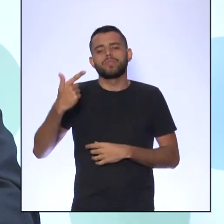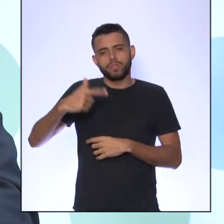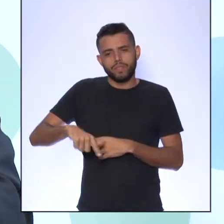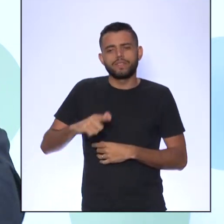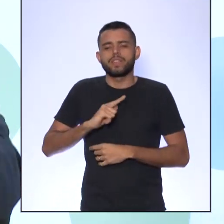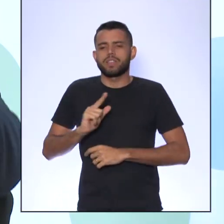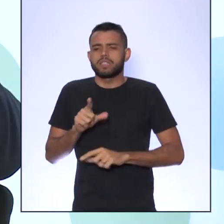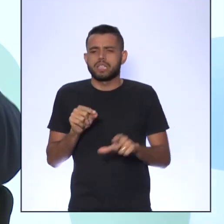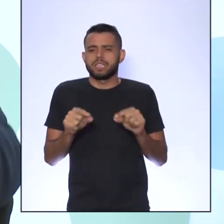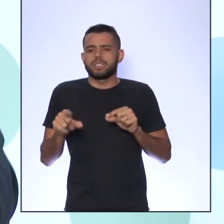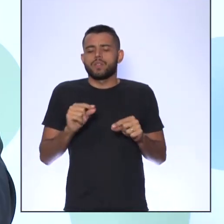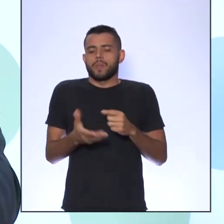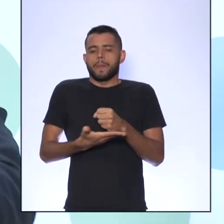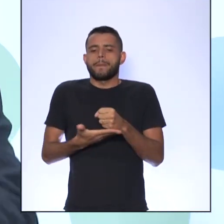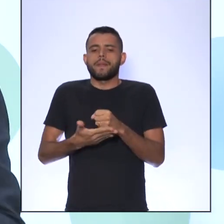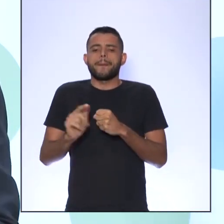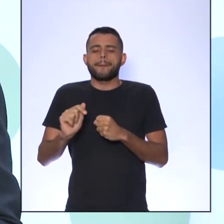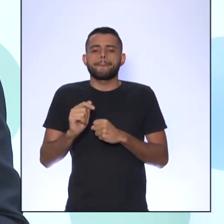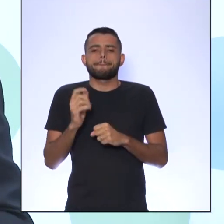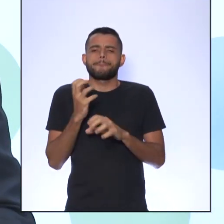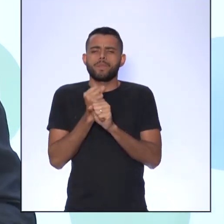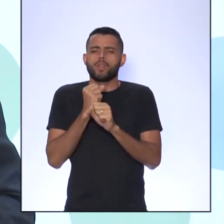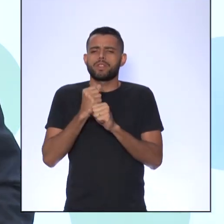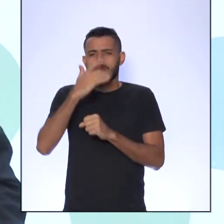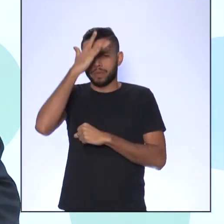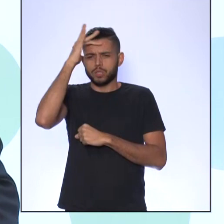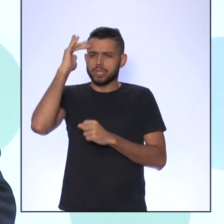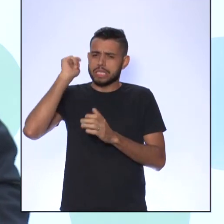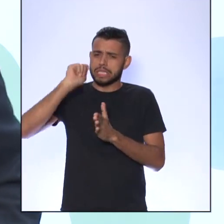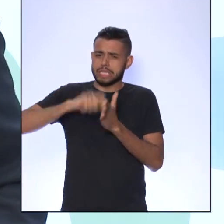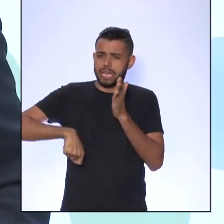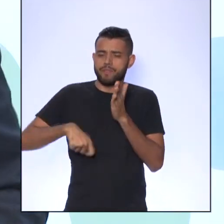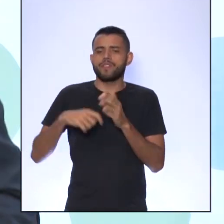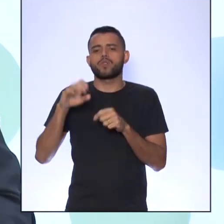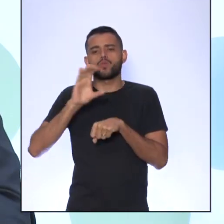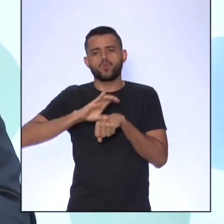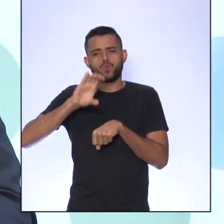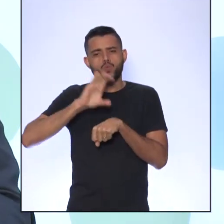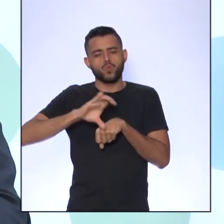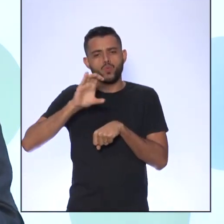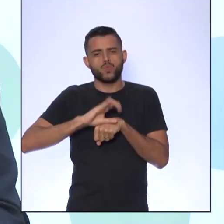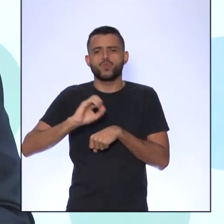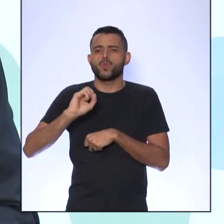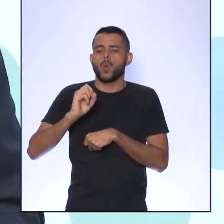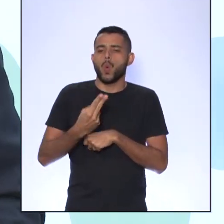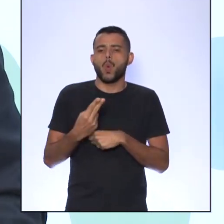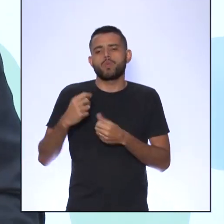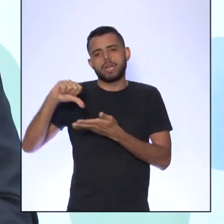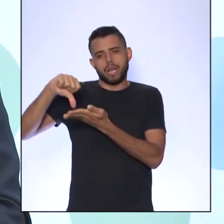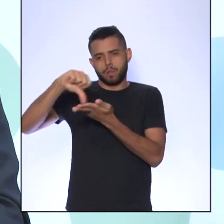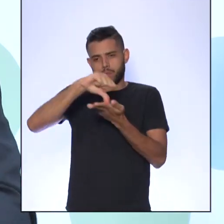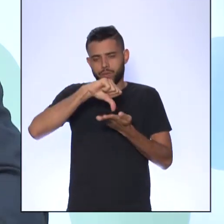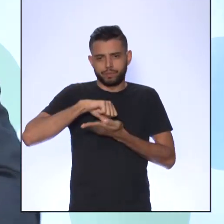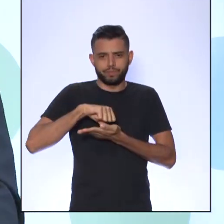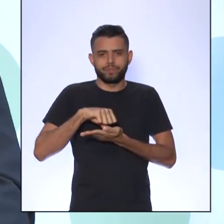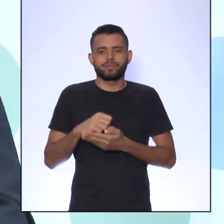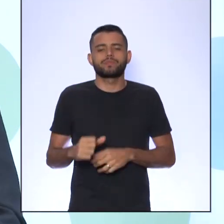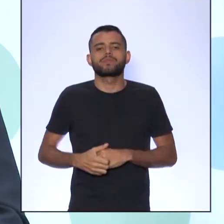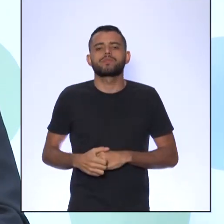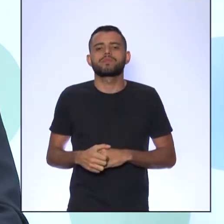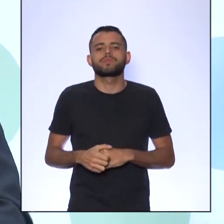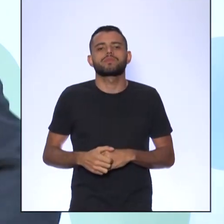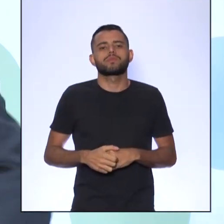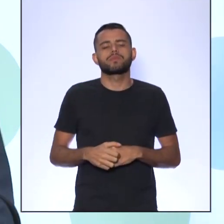seleção com base na nota das pessoas que se inscreveram em determinado curso, em determinado campus, né?